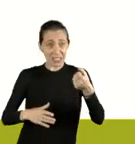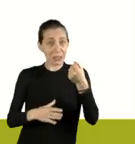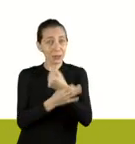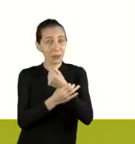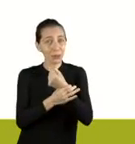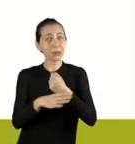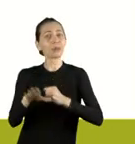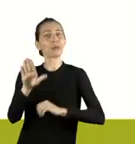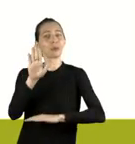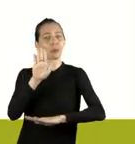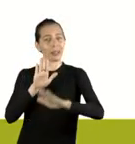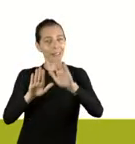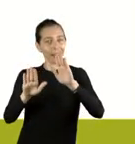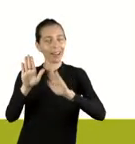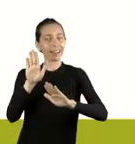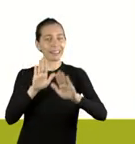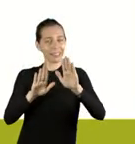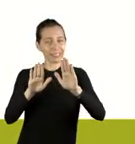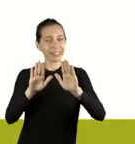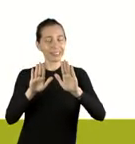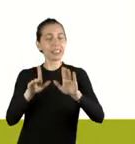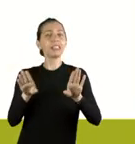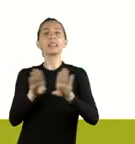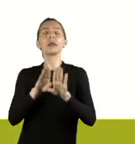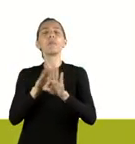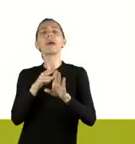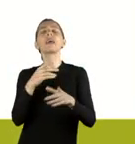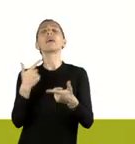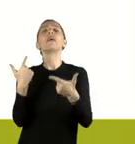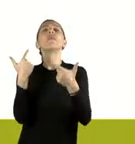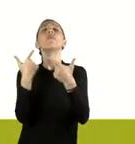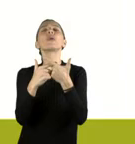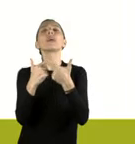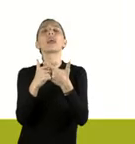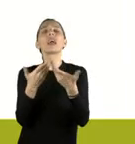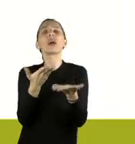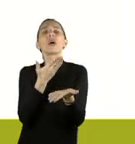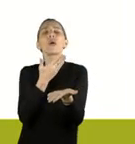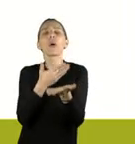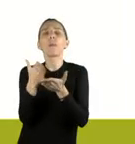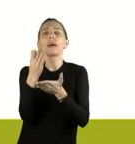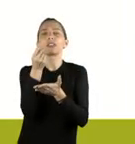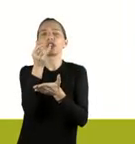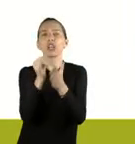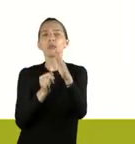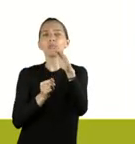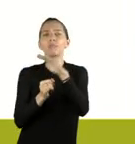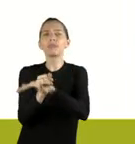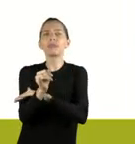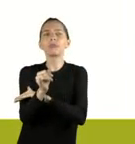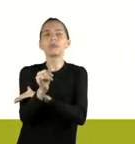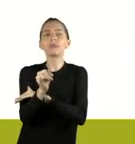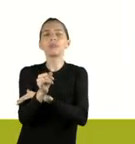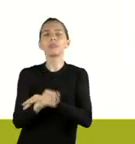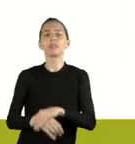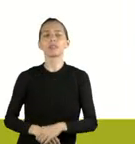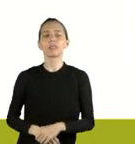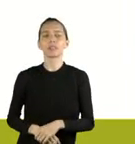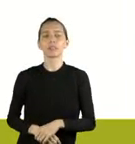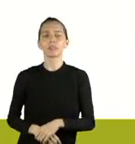Segunda indagação. Por que não começam a investir? Por que não começaram a investir?